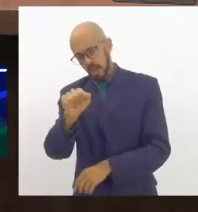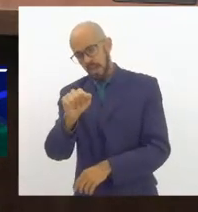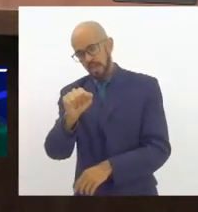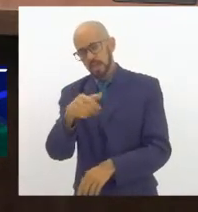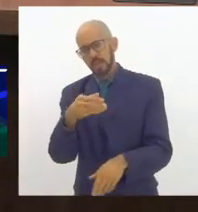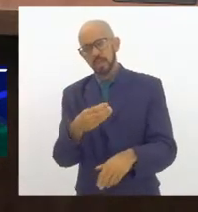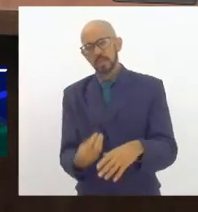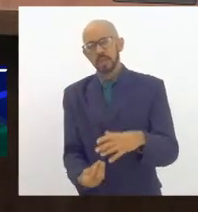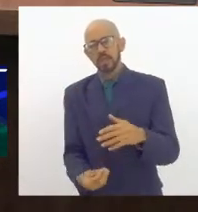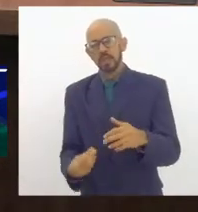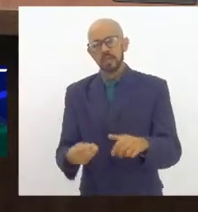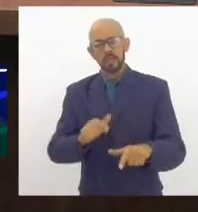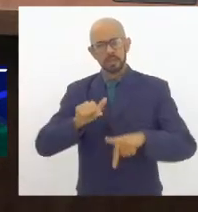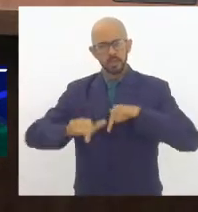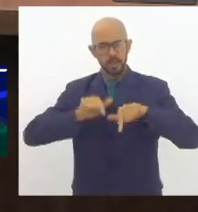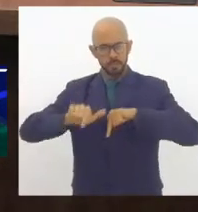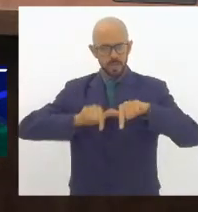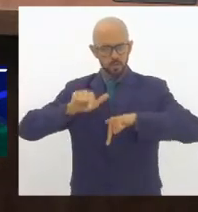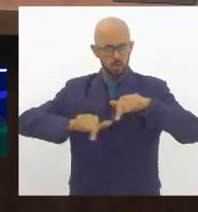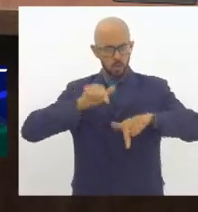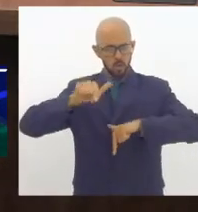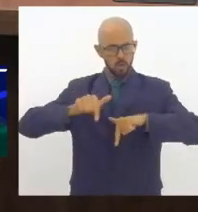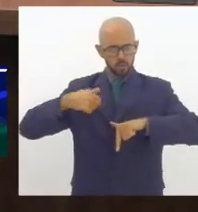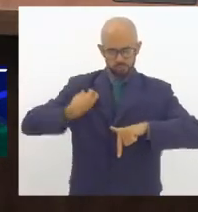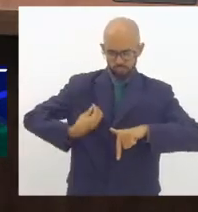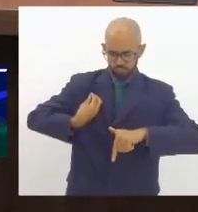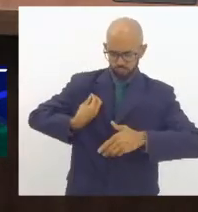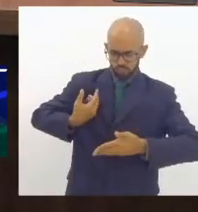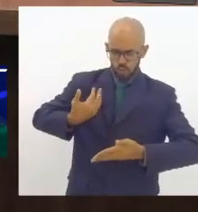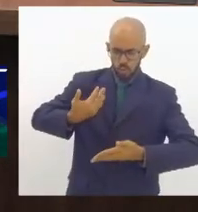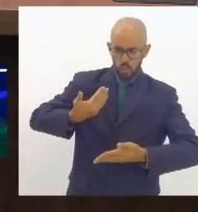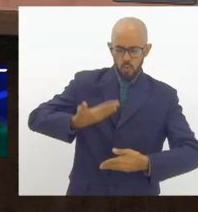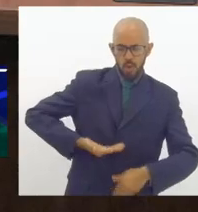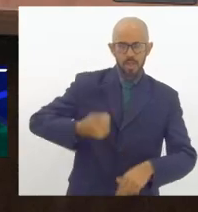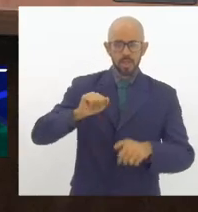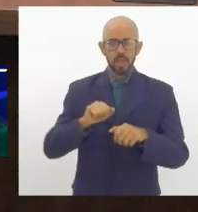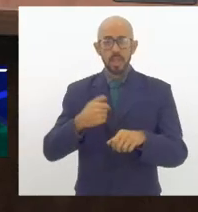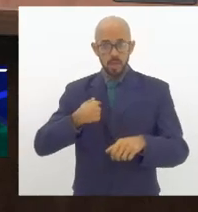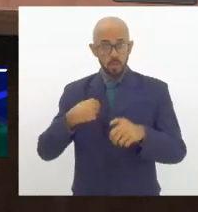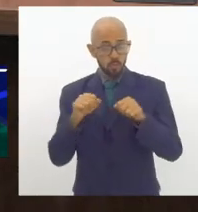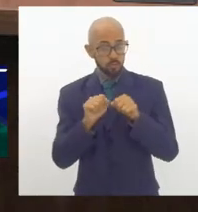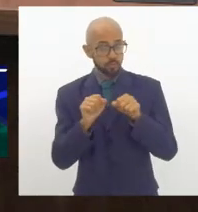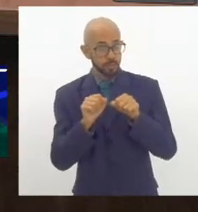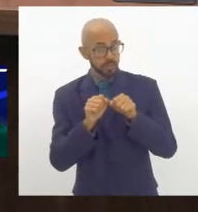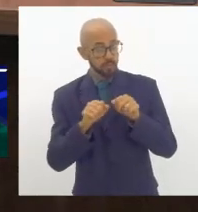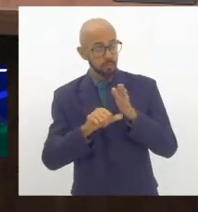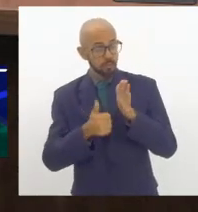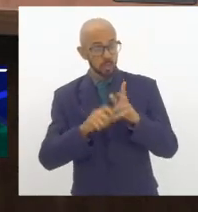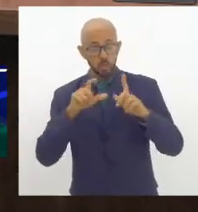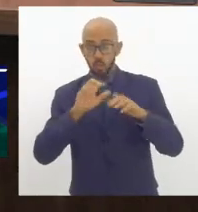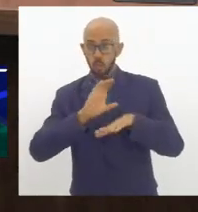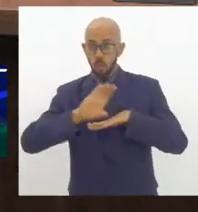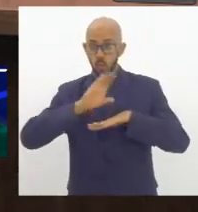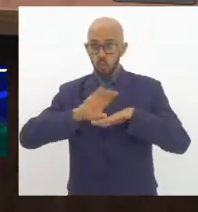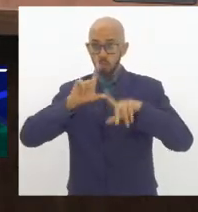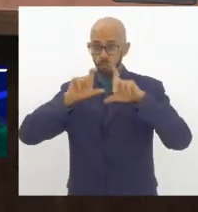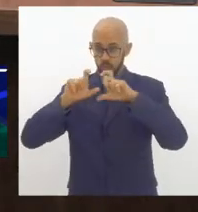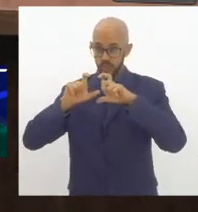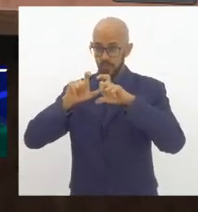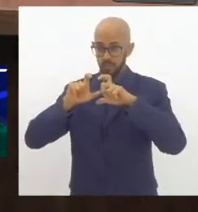operou sobre toda a sua vida e fiz um primeiro curso de fotografia com Bira na Maré o Bira um